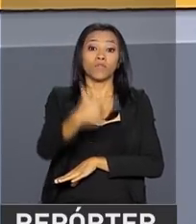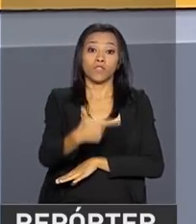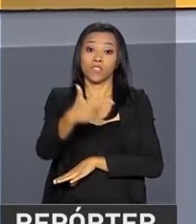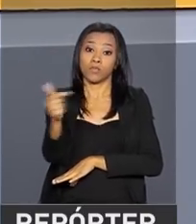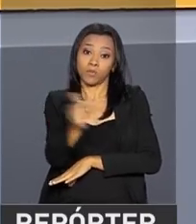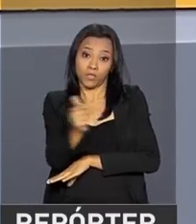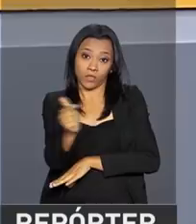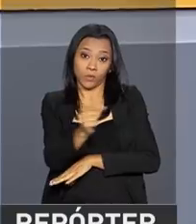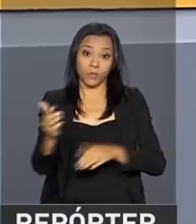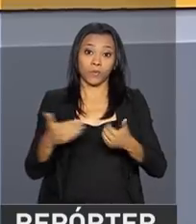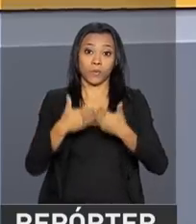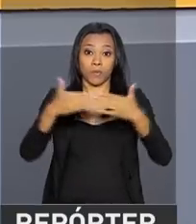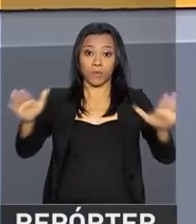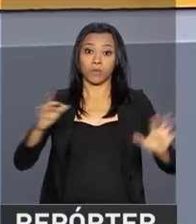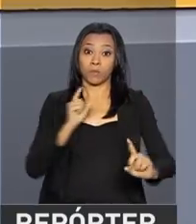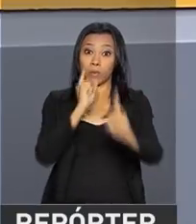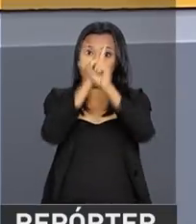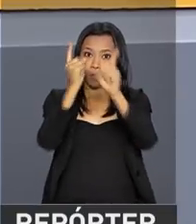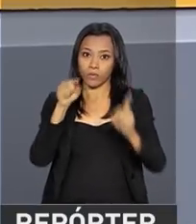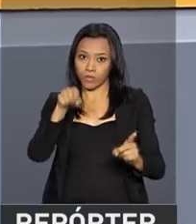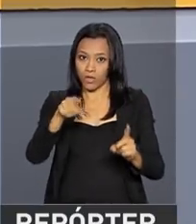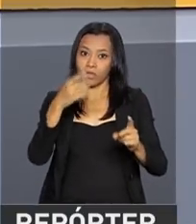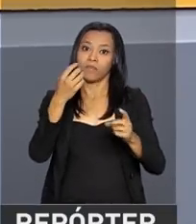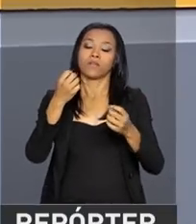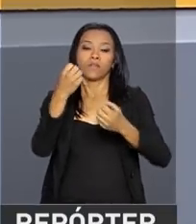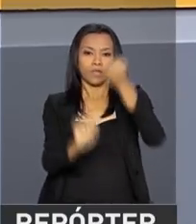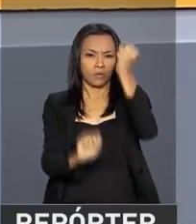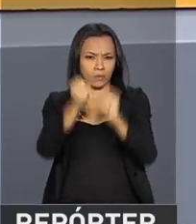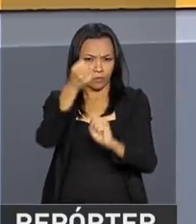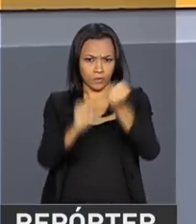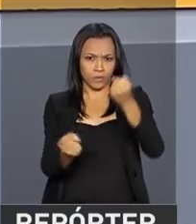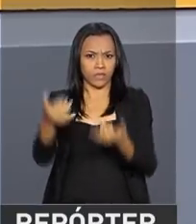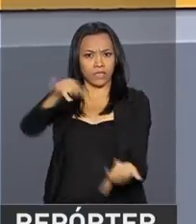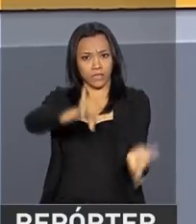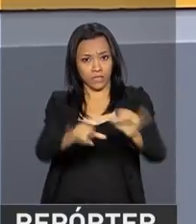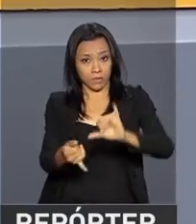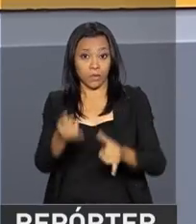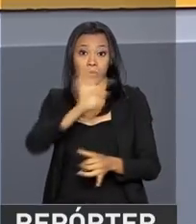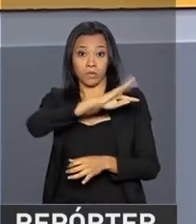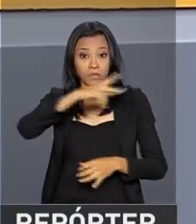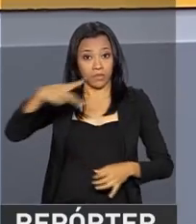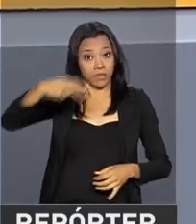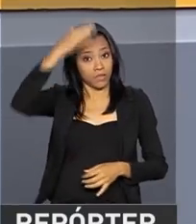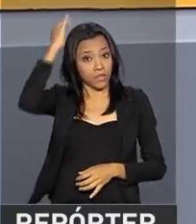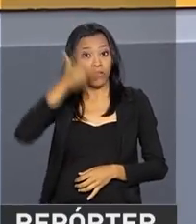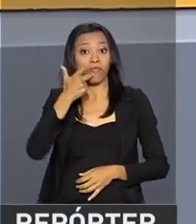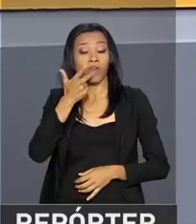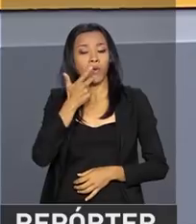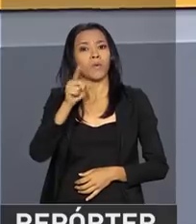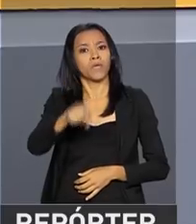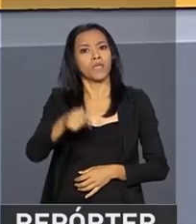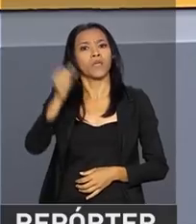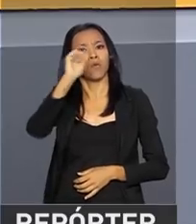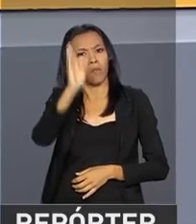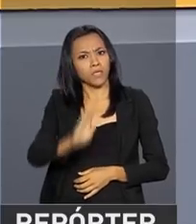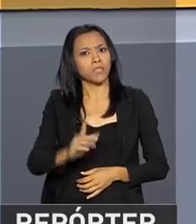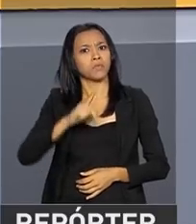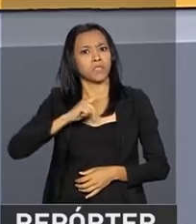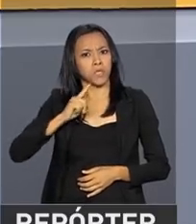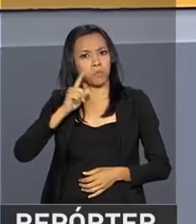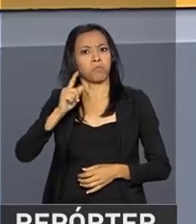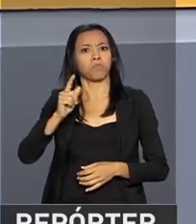anual da indústria química durante o evento o presidente destacou que o brasil tem reconhecimento mundial no setor que representa